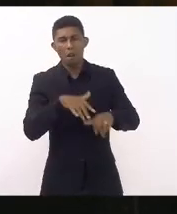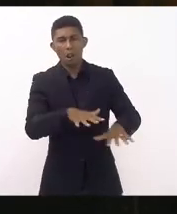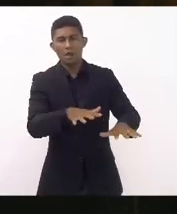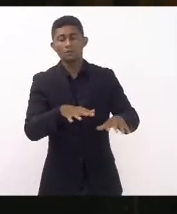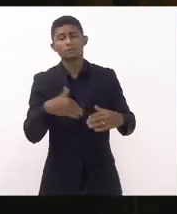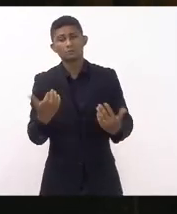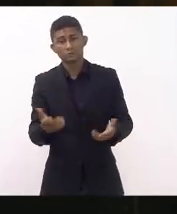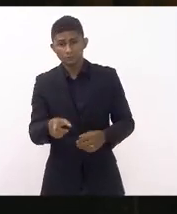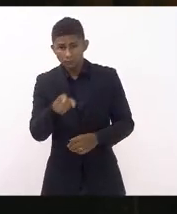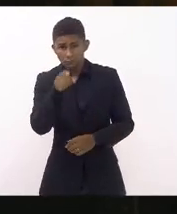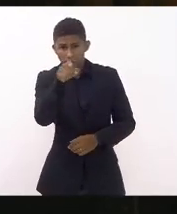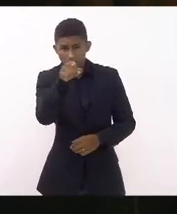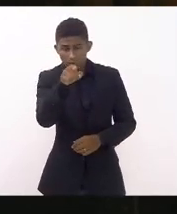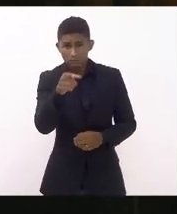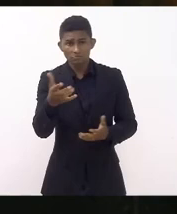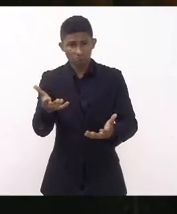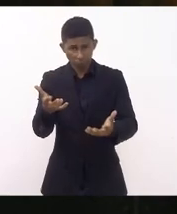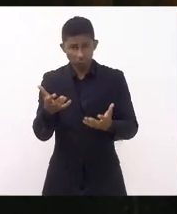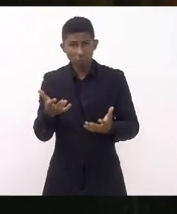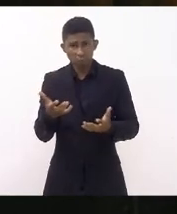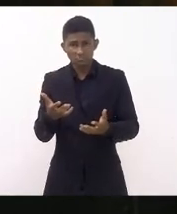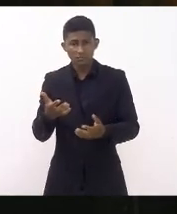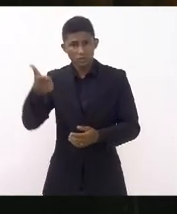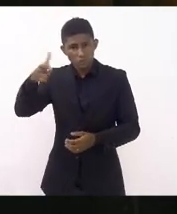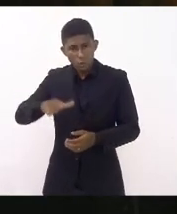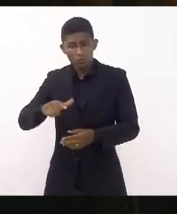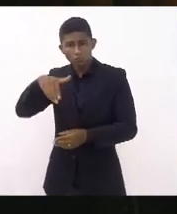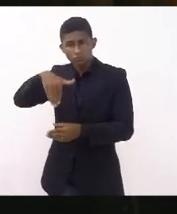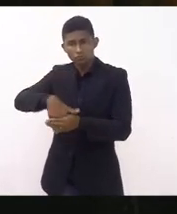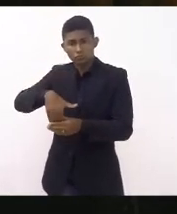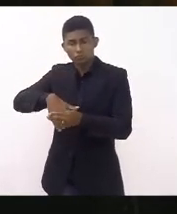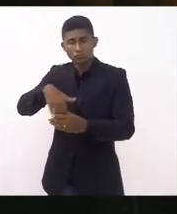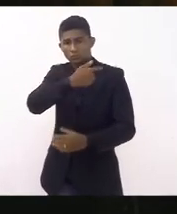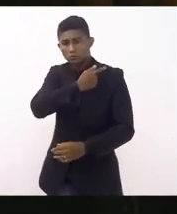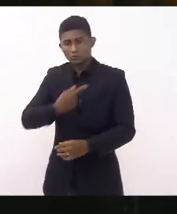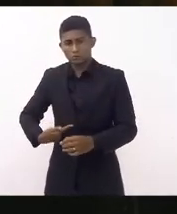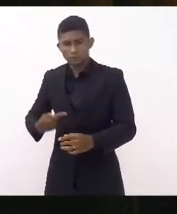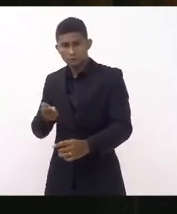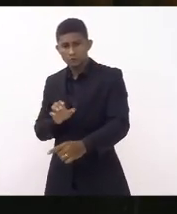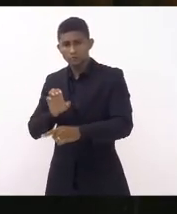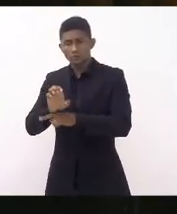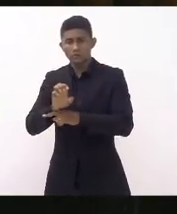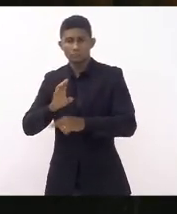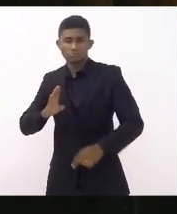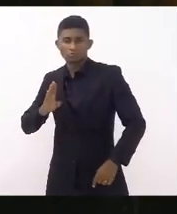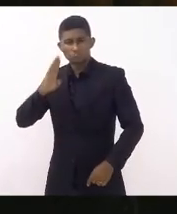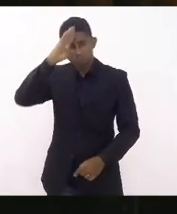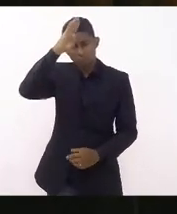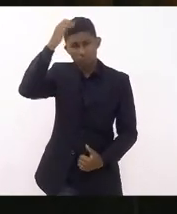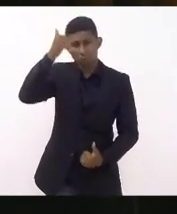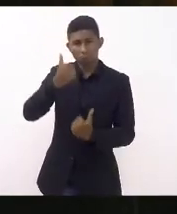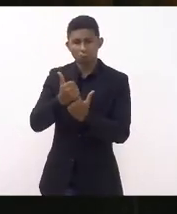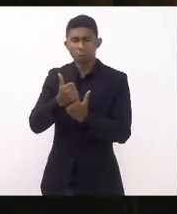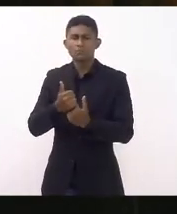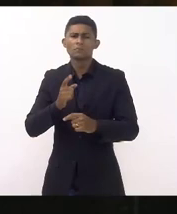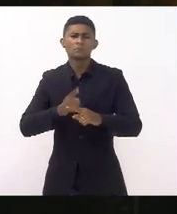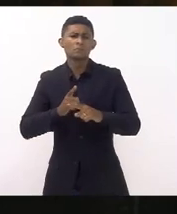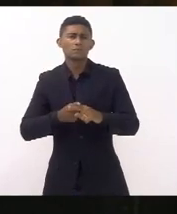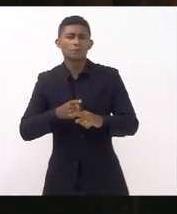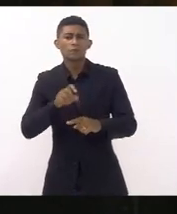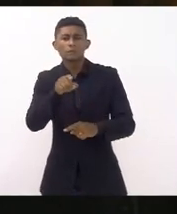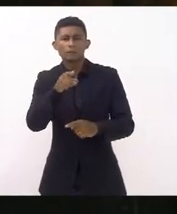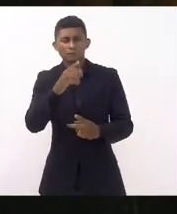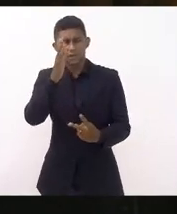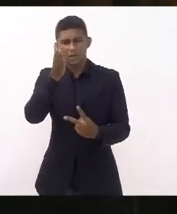à reeleição para o governo do Estado, sendo bolsonarista, porque não tem como você dividir